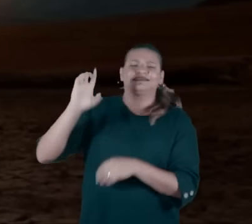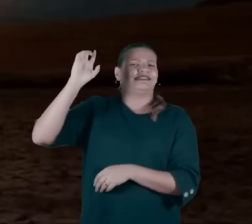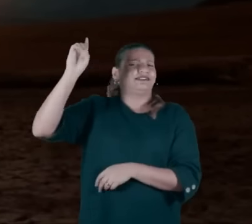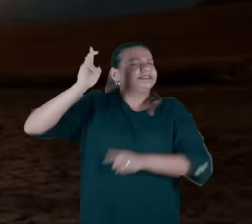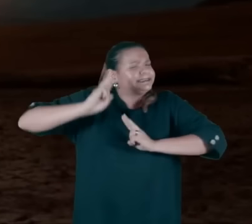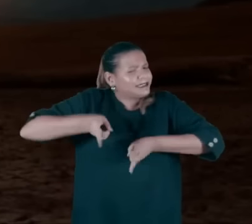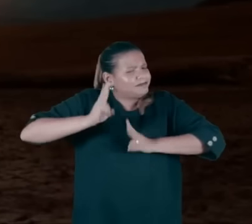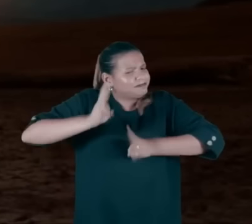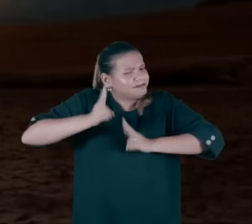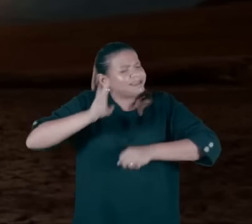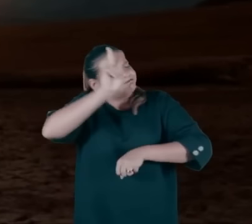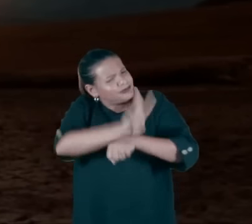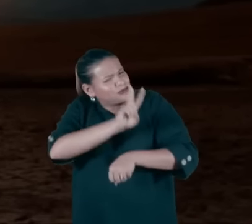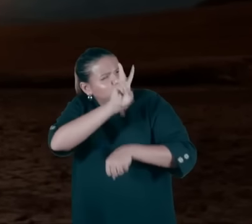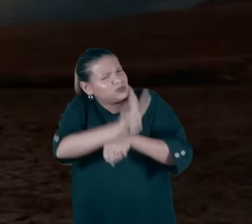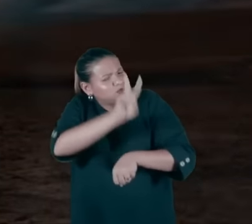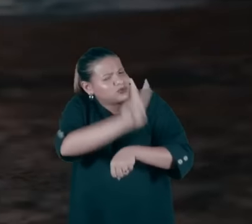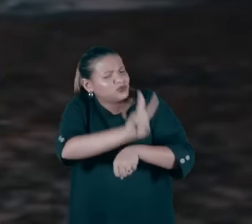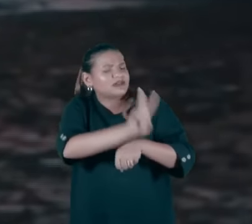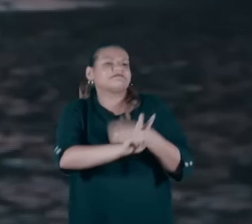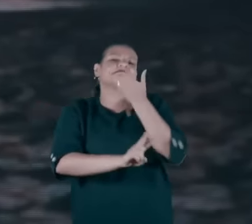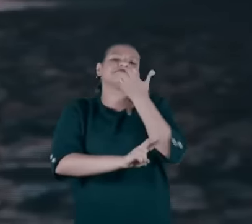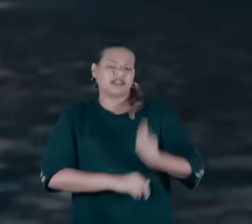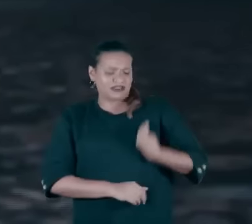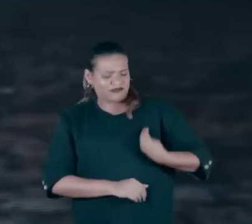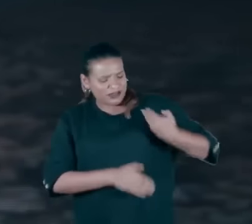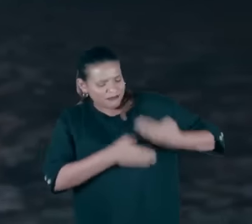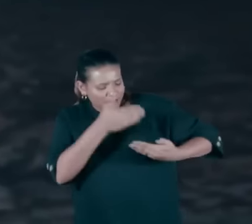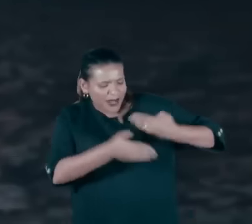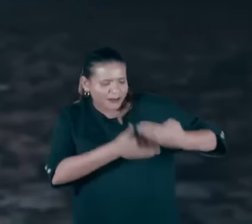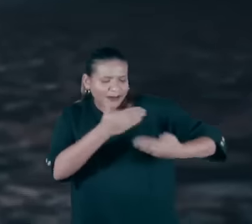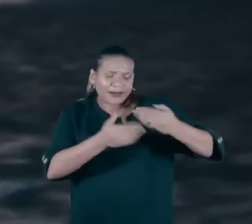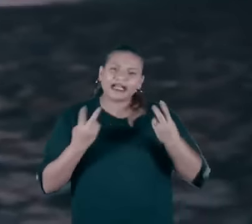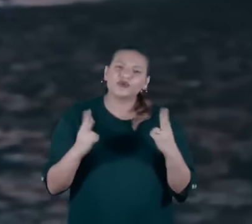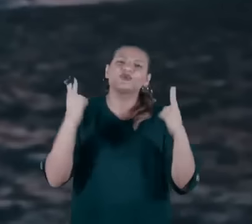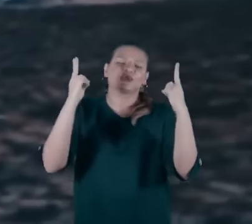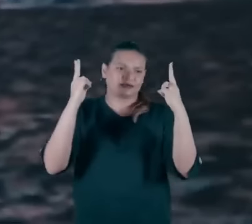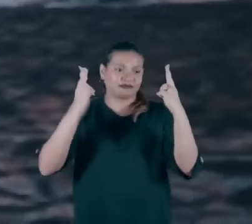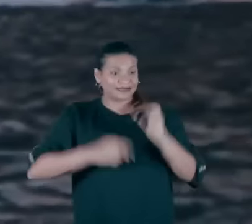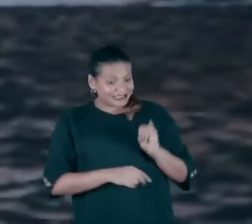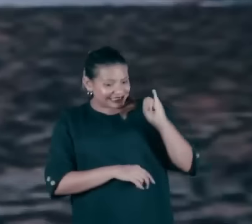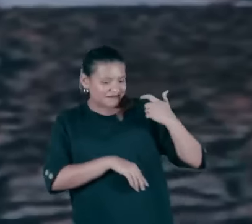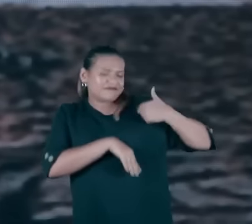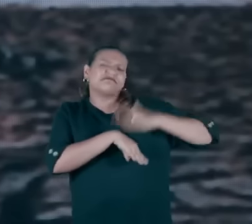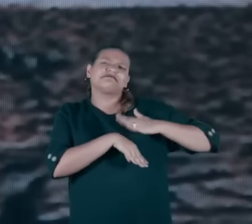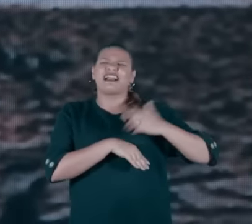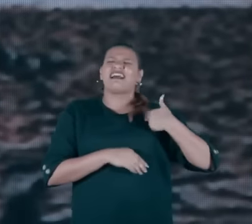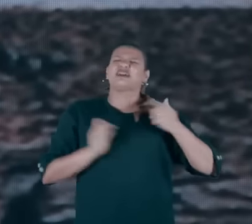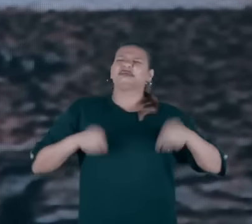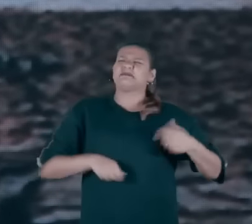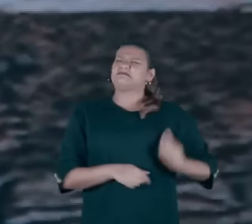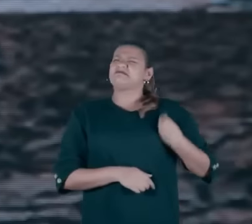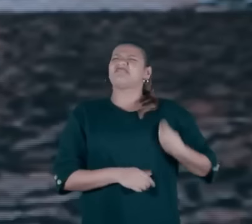sempre nos conduz em Triunfo quando você conduz a sua própria vida você vai ter derrotas mas se você deixa que ele te